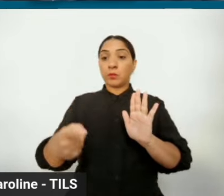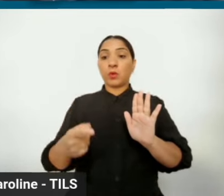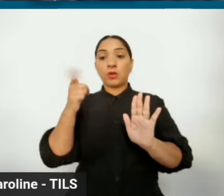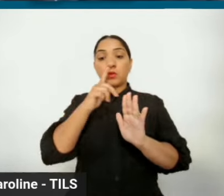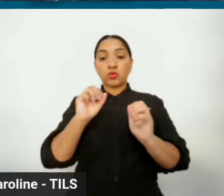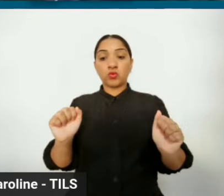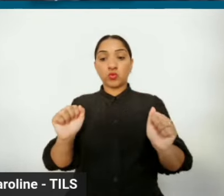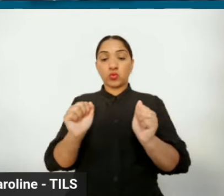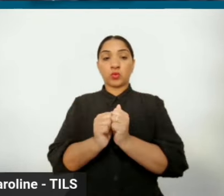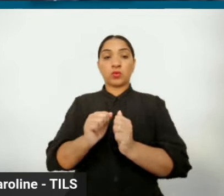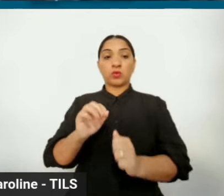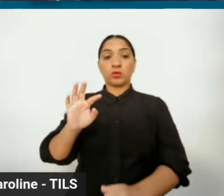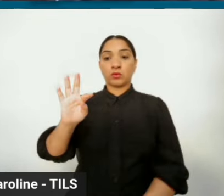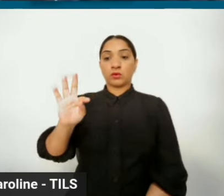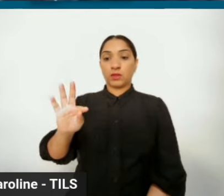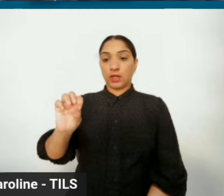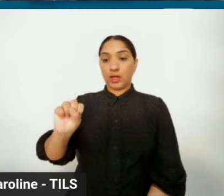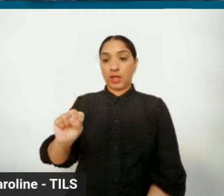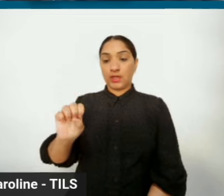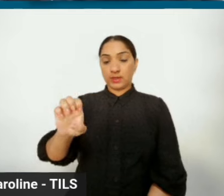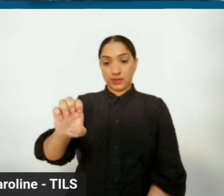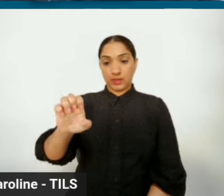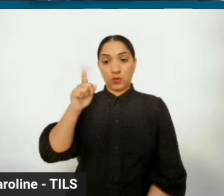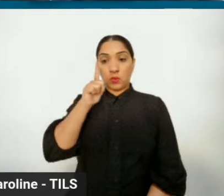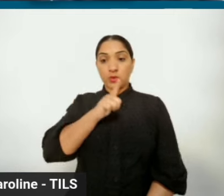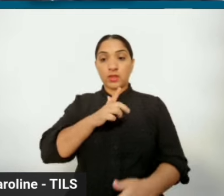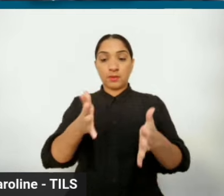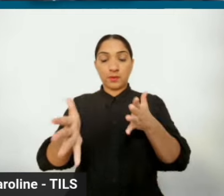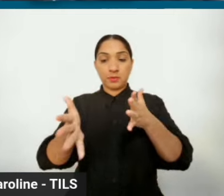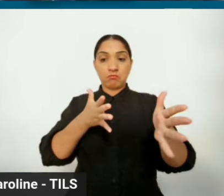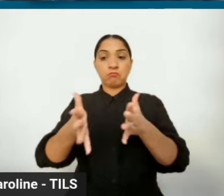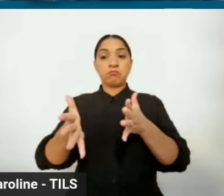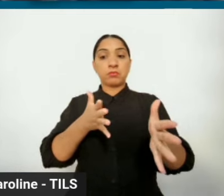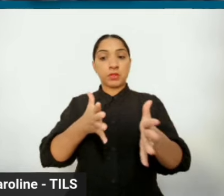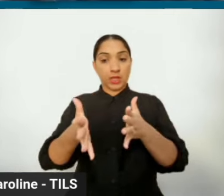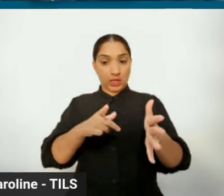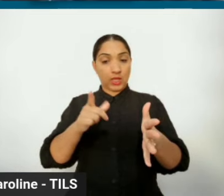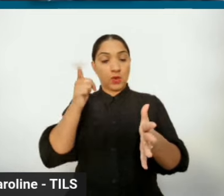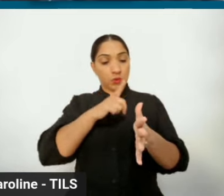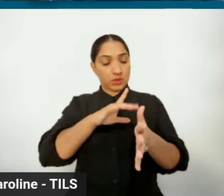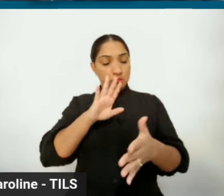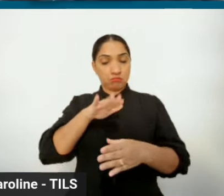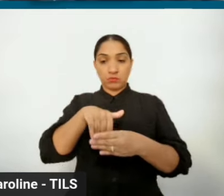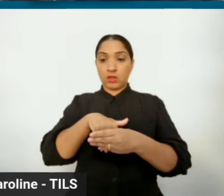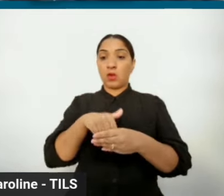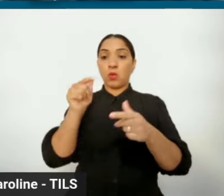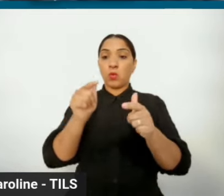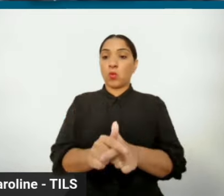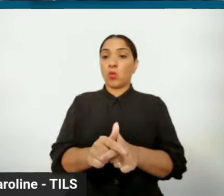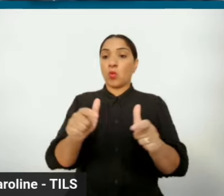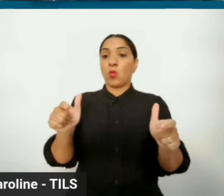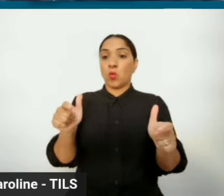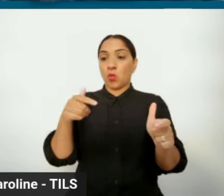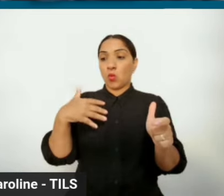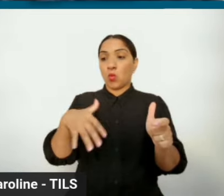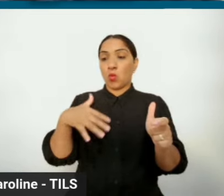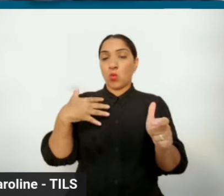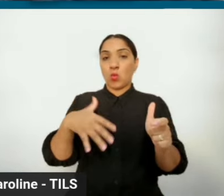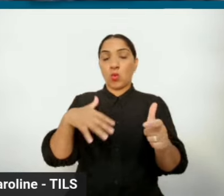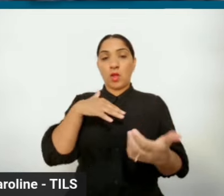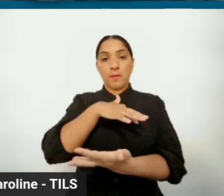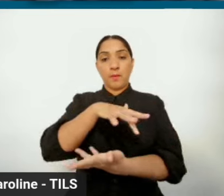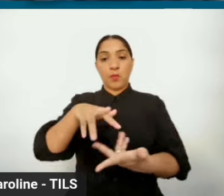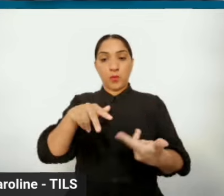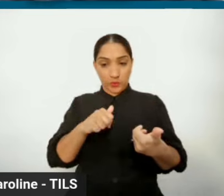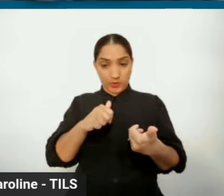TSE, se tornou o nosso programa de acessibilidade da justiça eleitoral, já reconhecido até mundialmente como uma das medidas